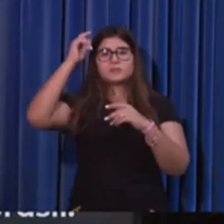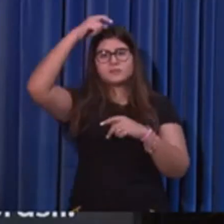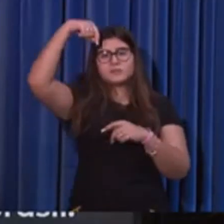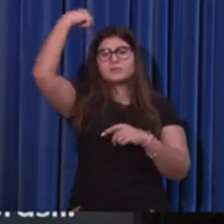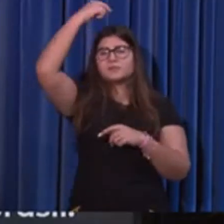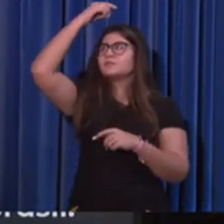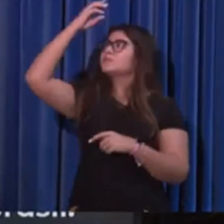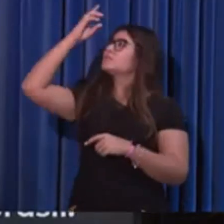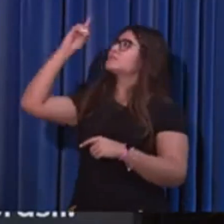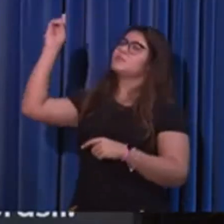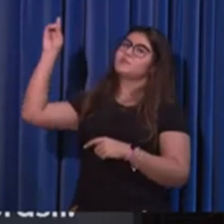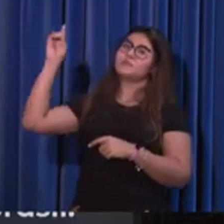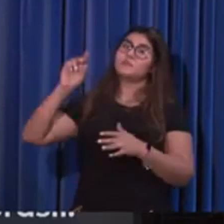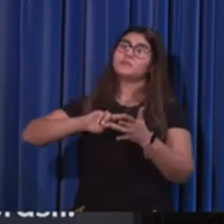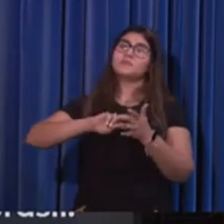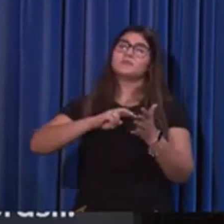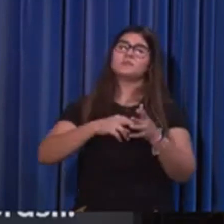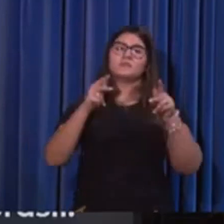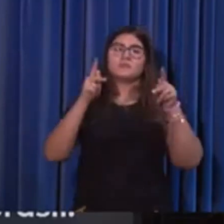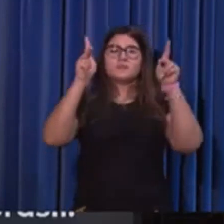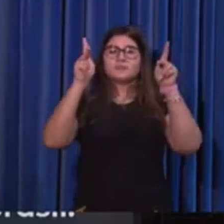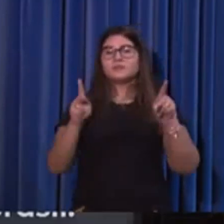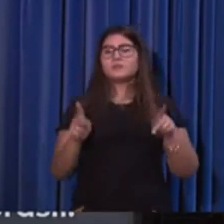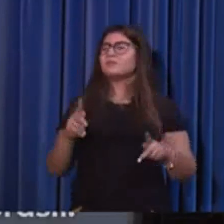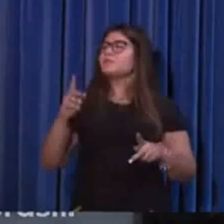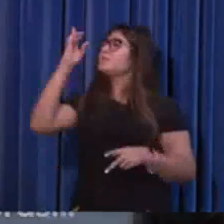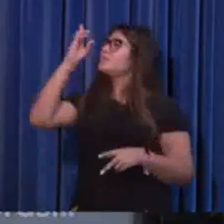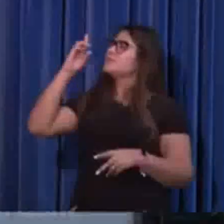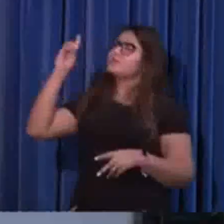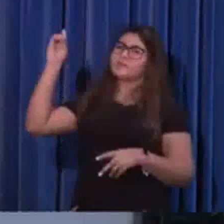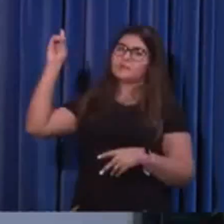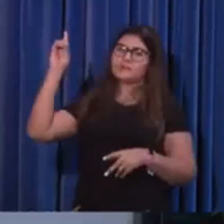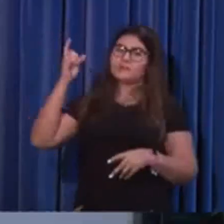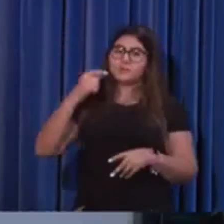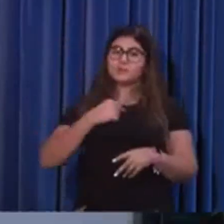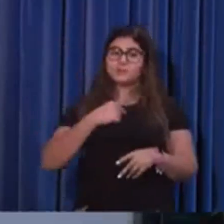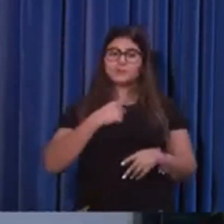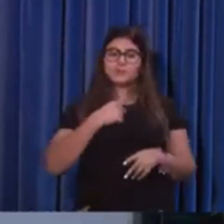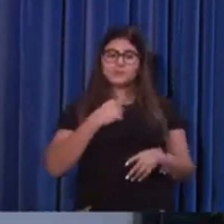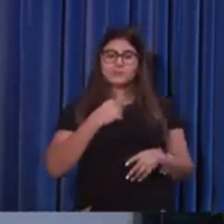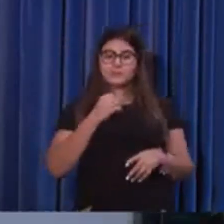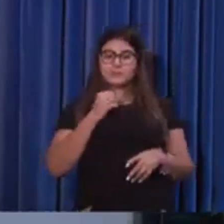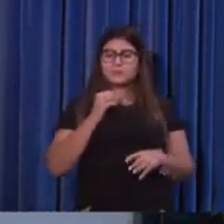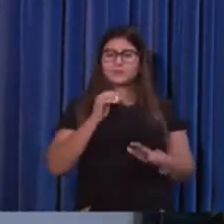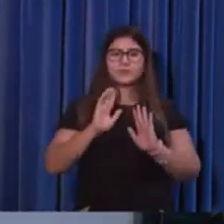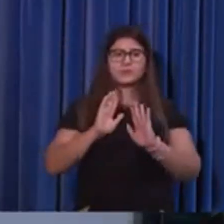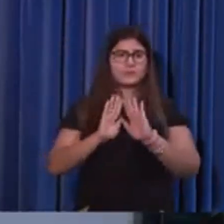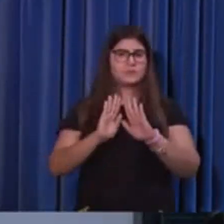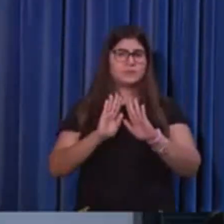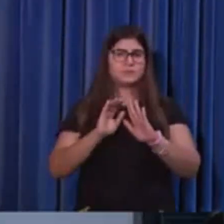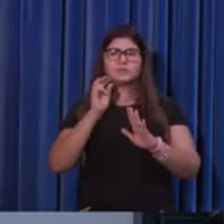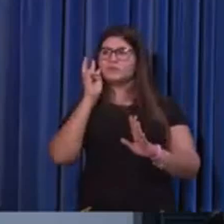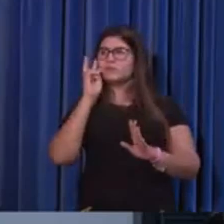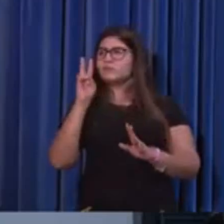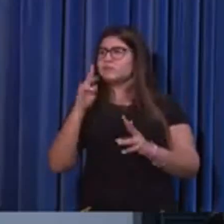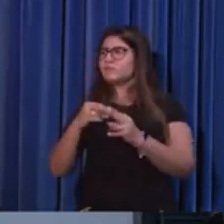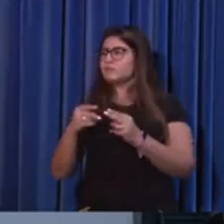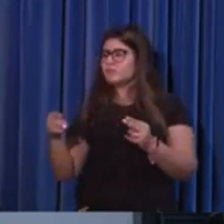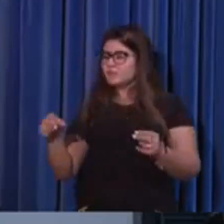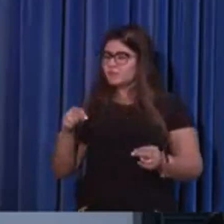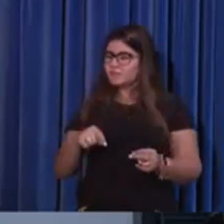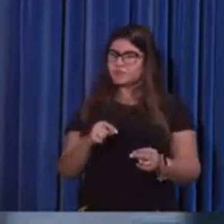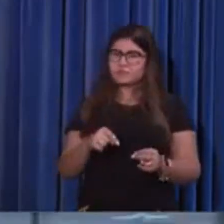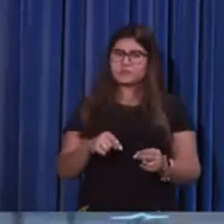A presença de Deus. Ou seja, eu deixei de olhar as outras coisas e fui para o tempo de comunhão,